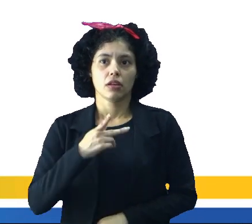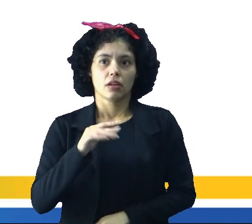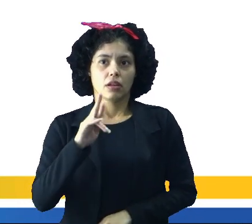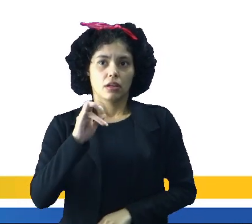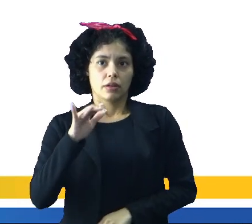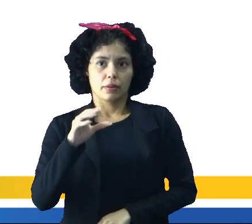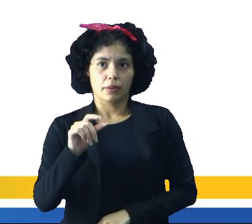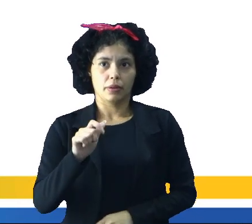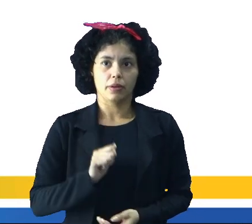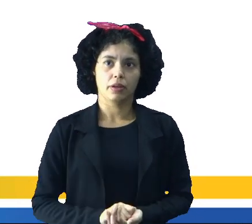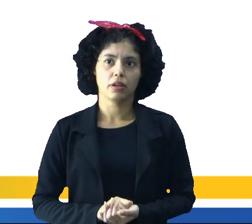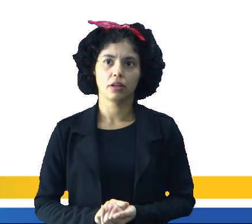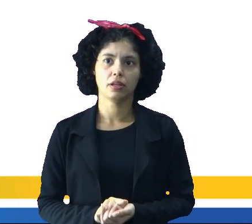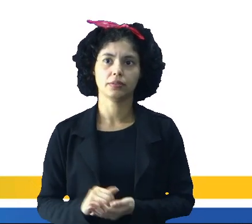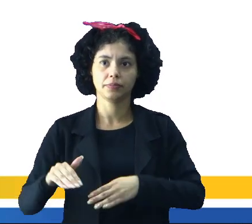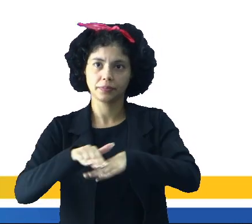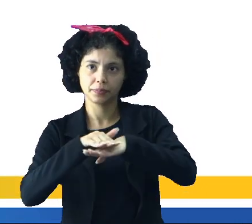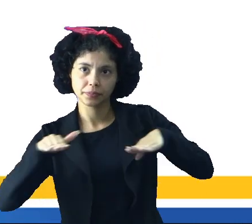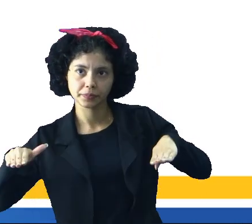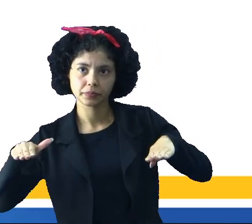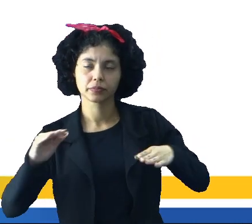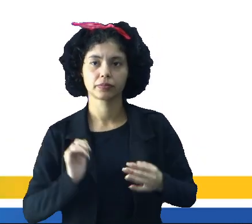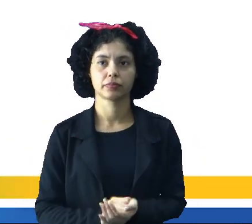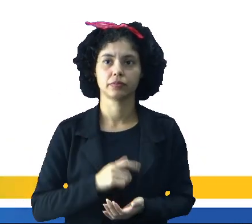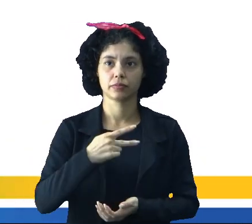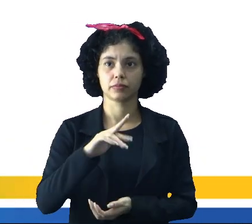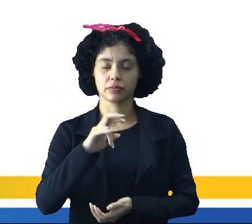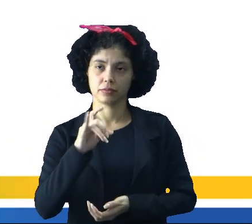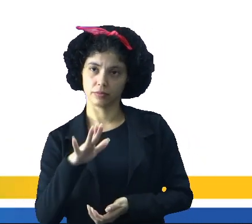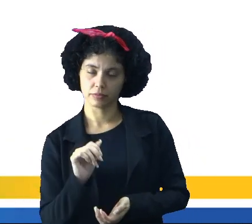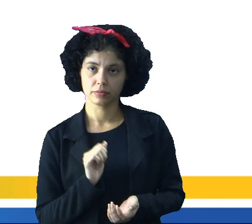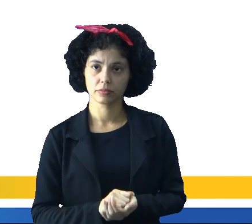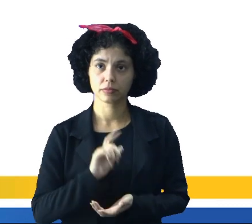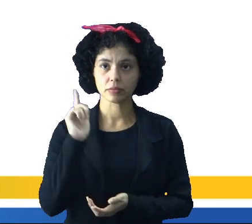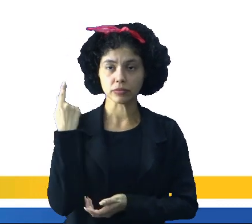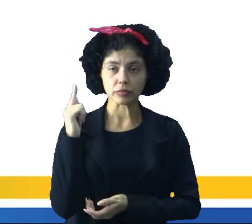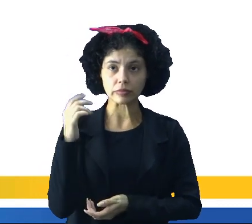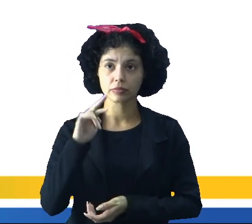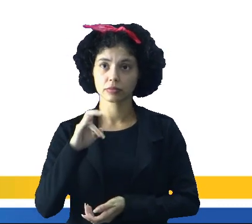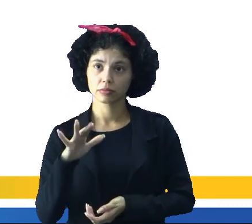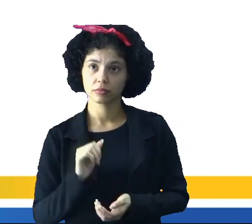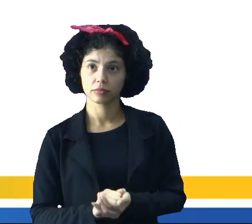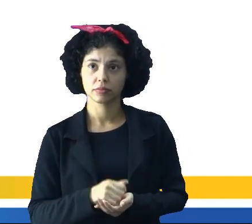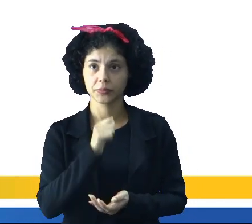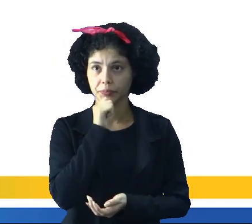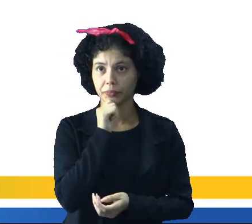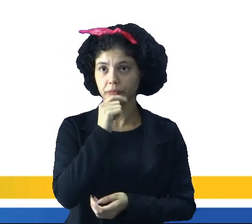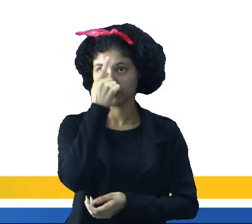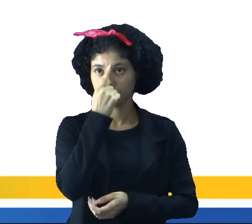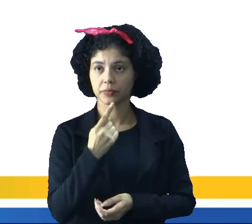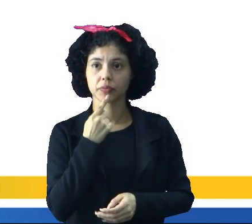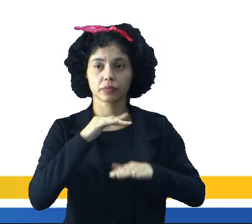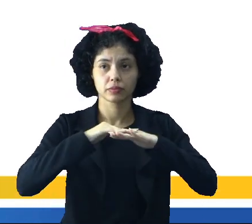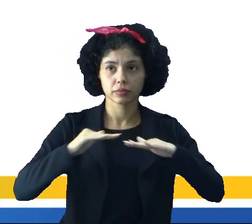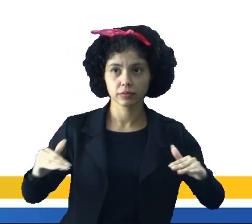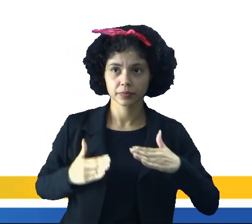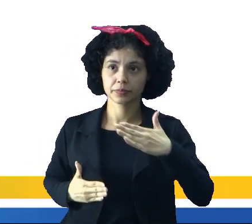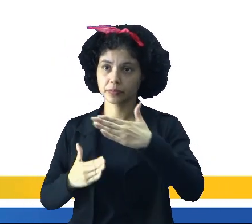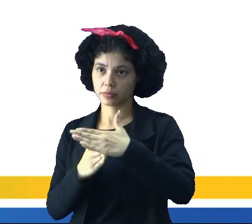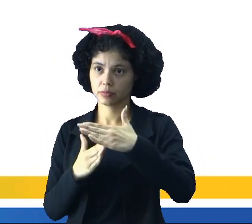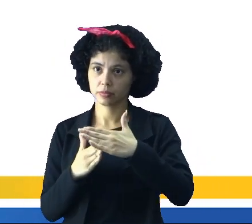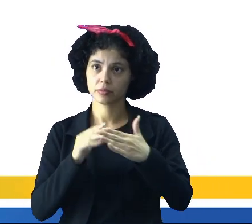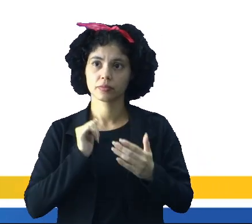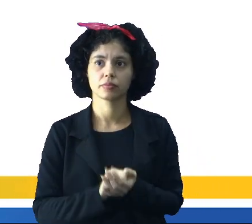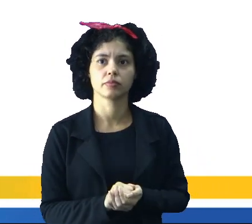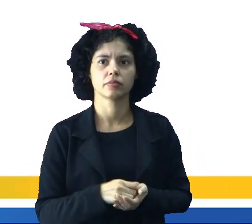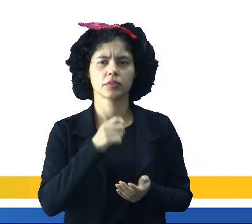Polígonos e superfícies poligonais. Na geometria, um polígono é uma figura plana,